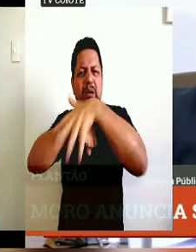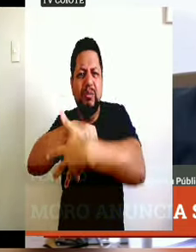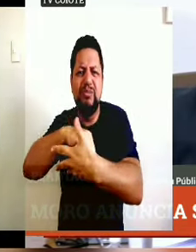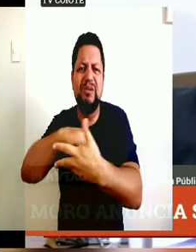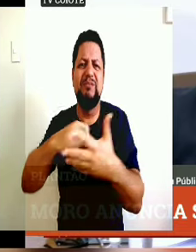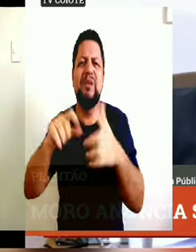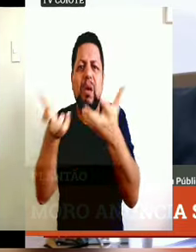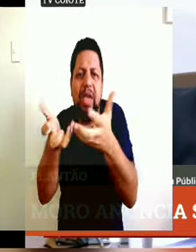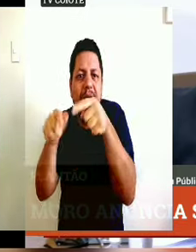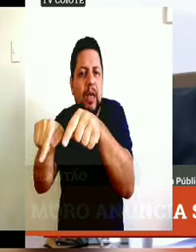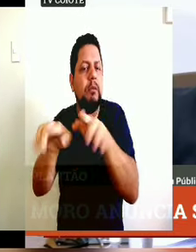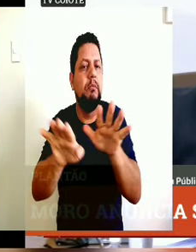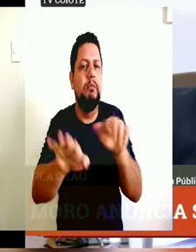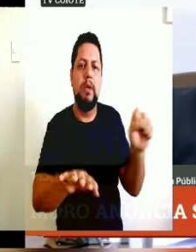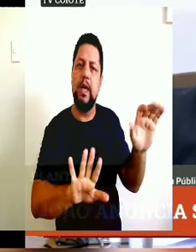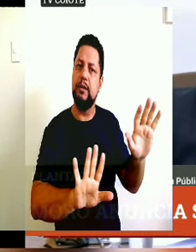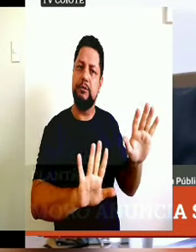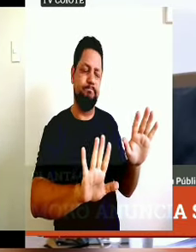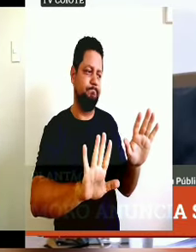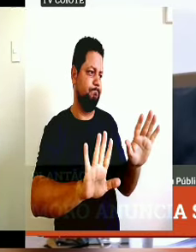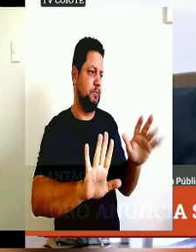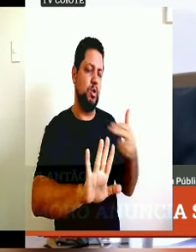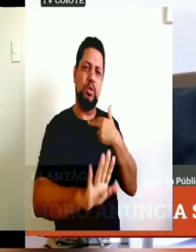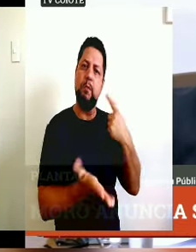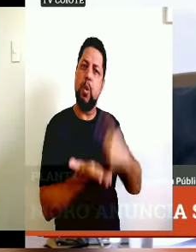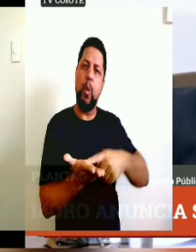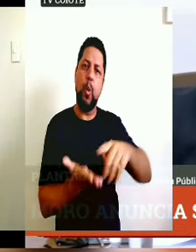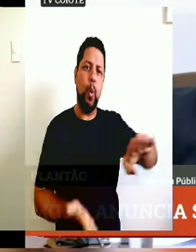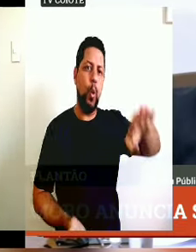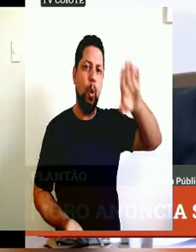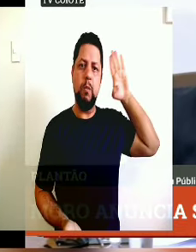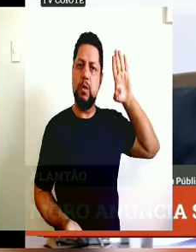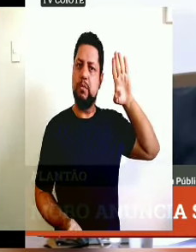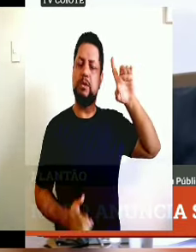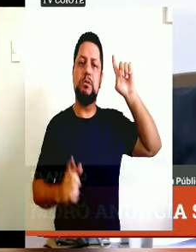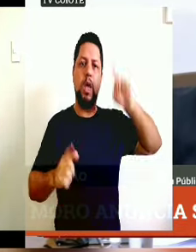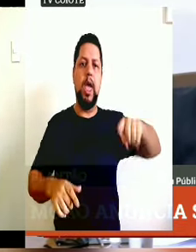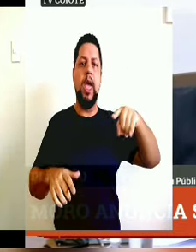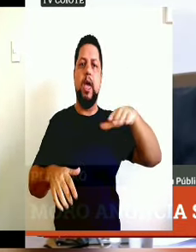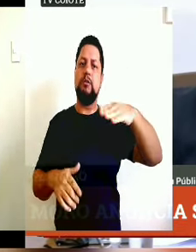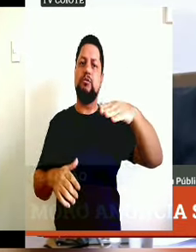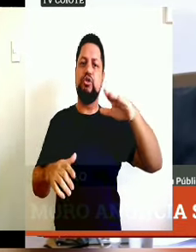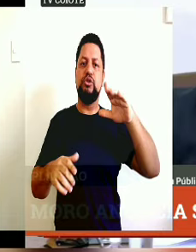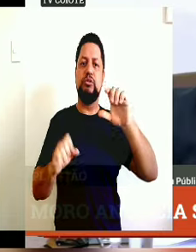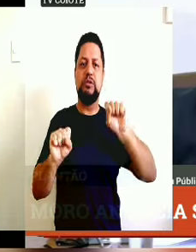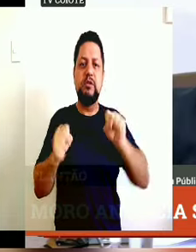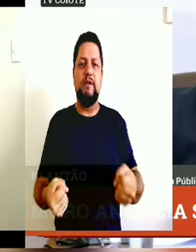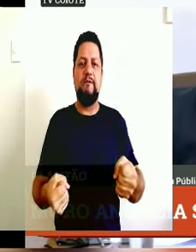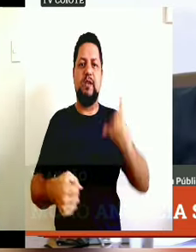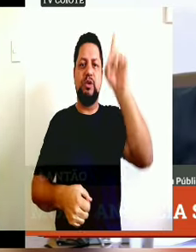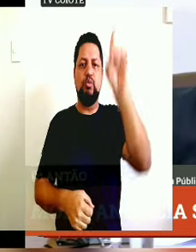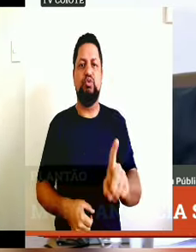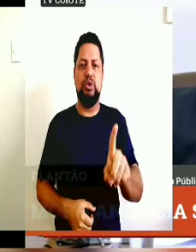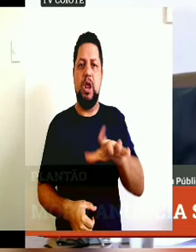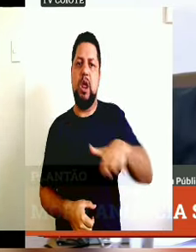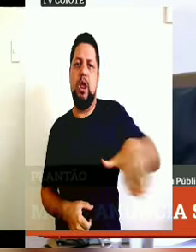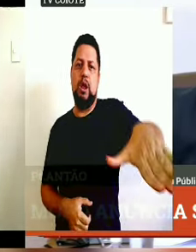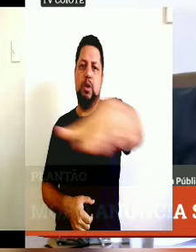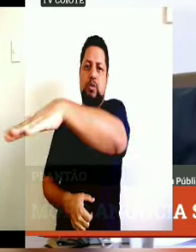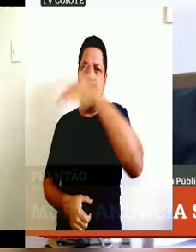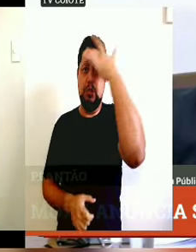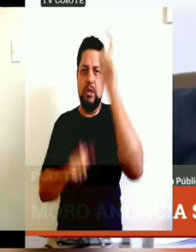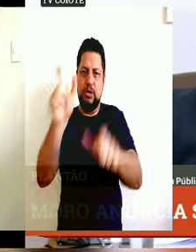que eu não podia aí deixar de lado esse meu compromisso com o Estado de Direito. A exoneração que foi